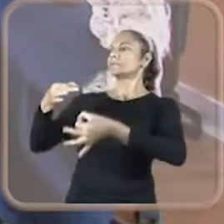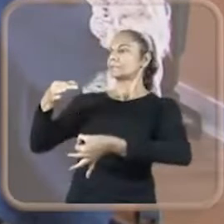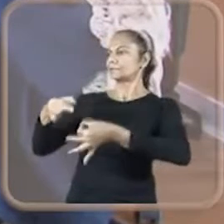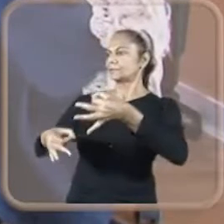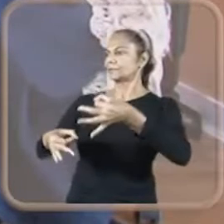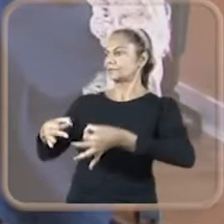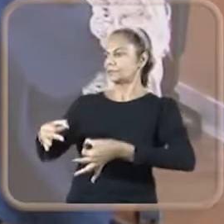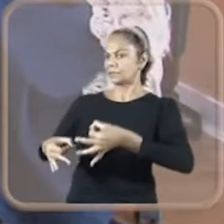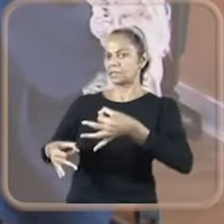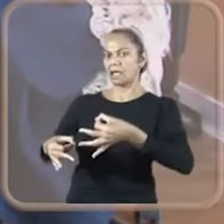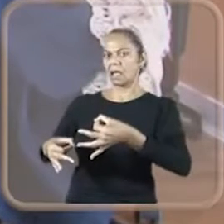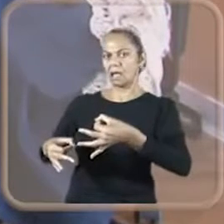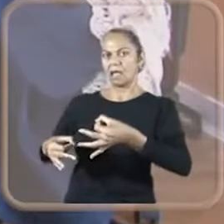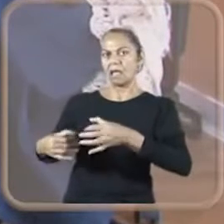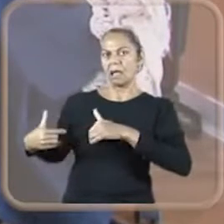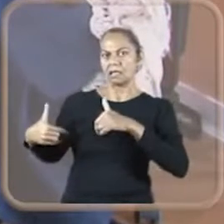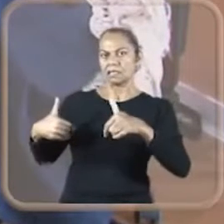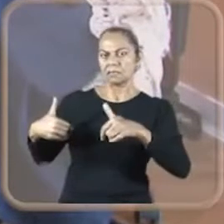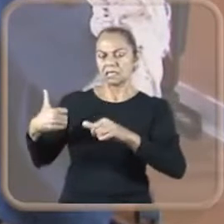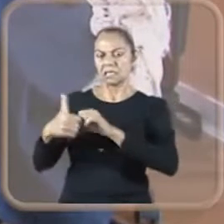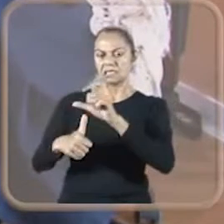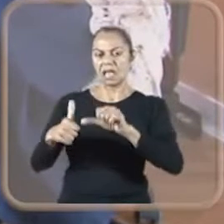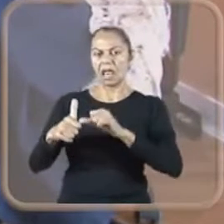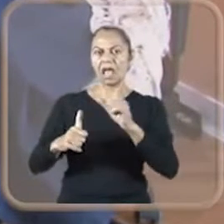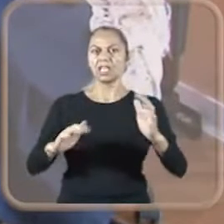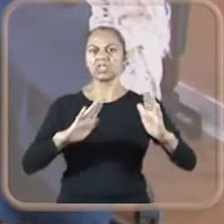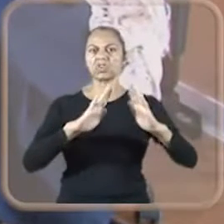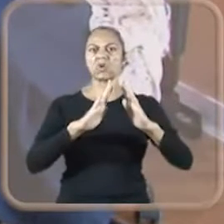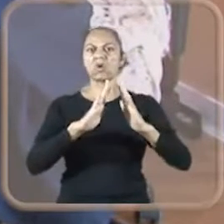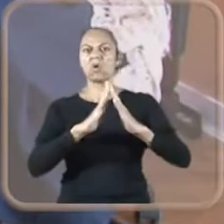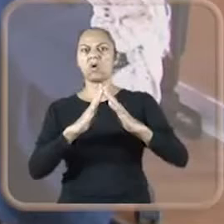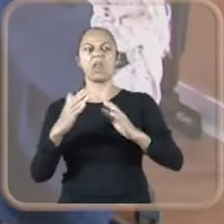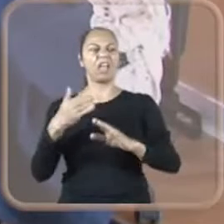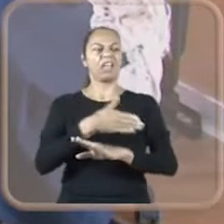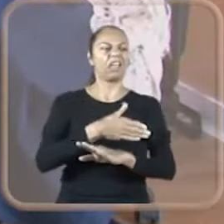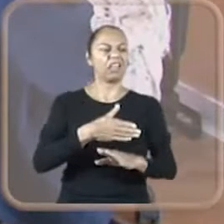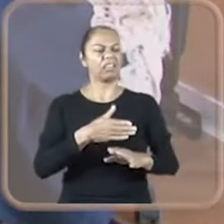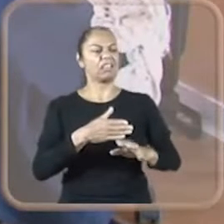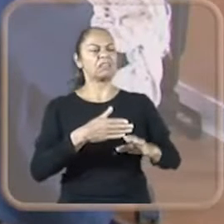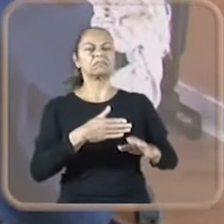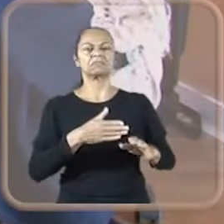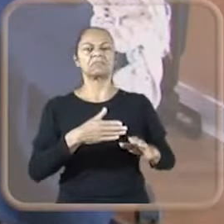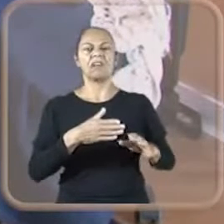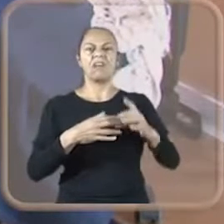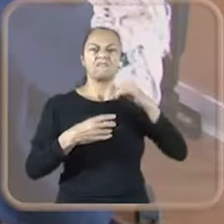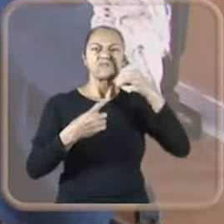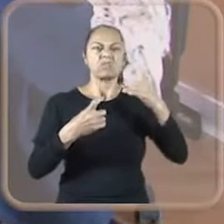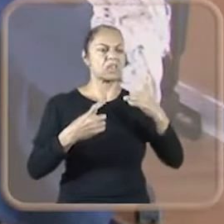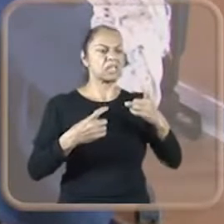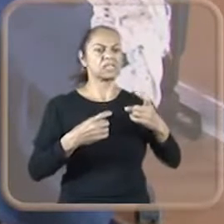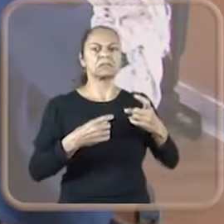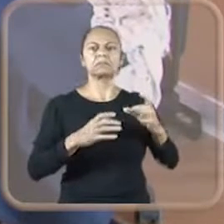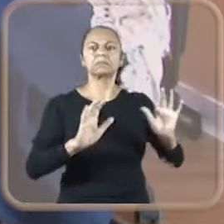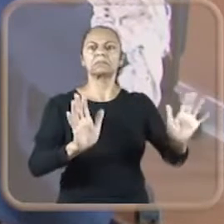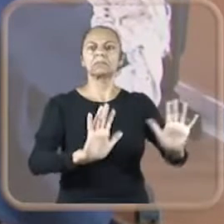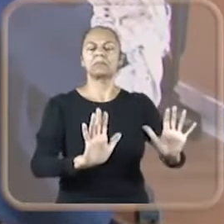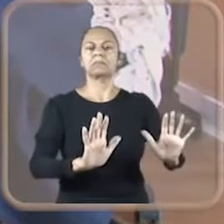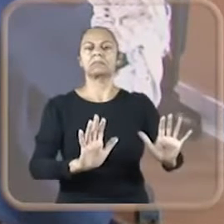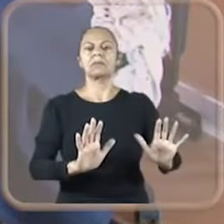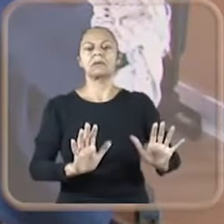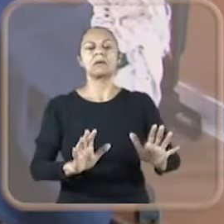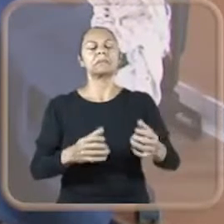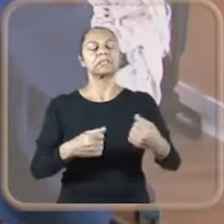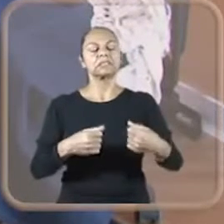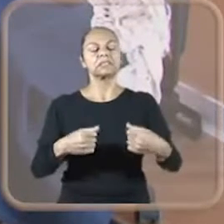também chegar dessa forma nas escolas, na rede municipal. Não é esse aspecto, gente, é conversar, é ouvir, é entender, é parar